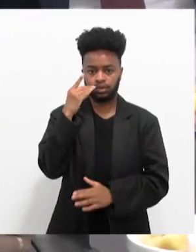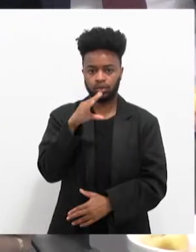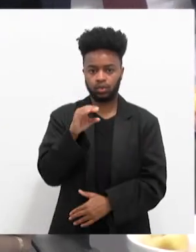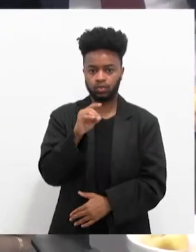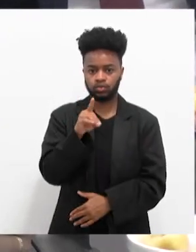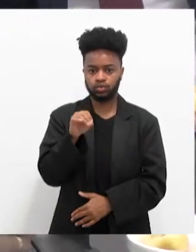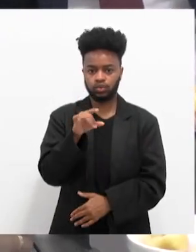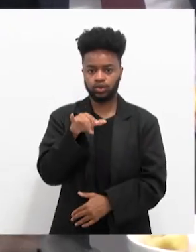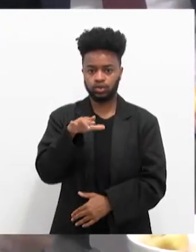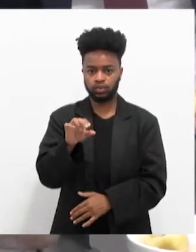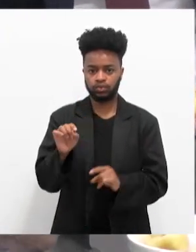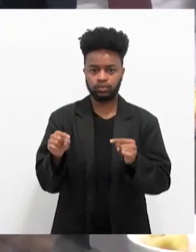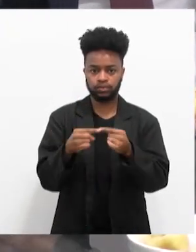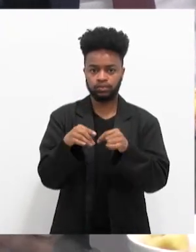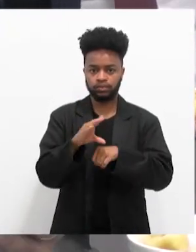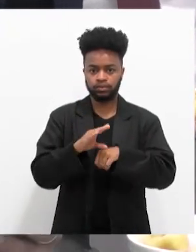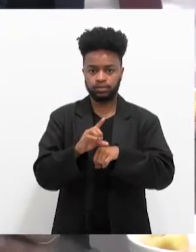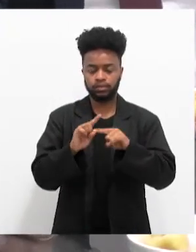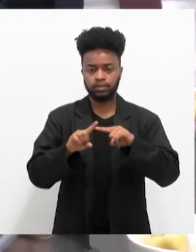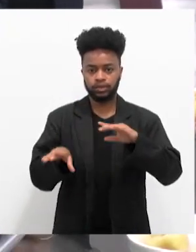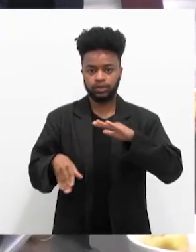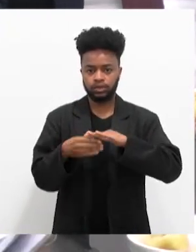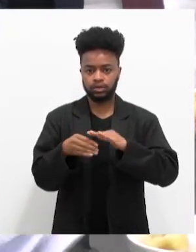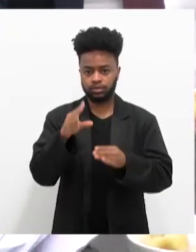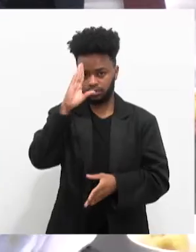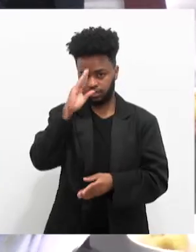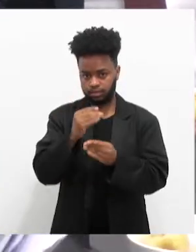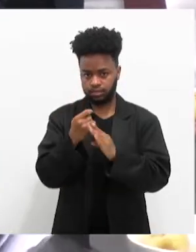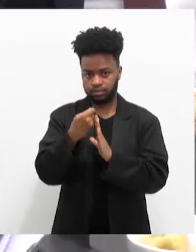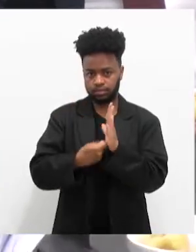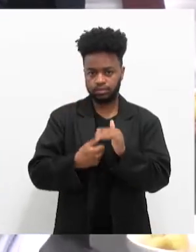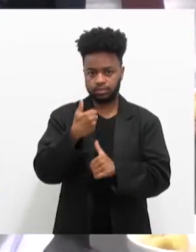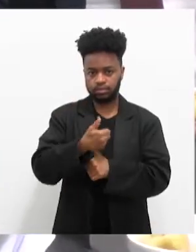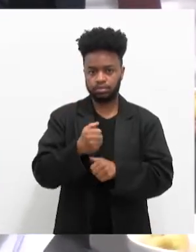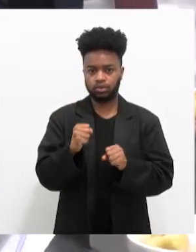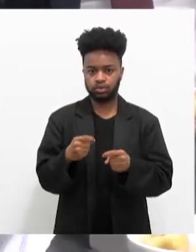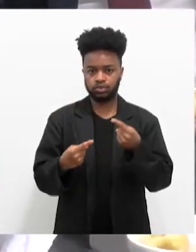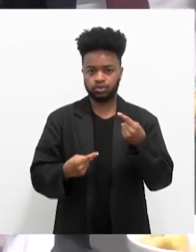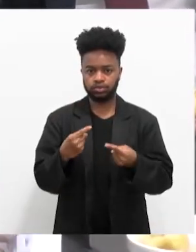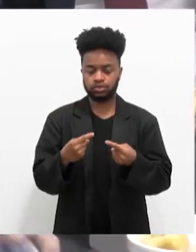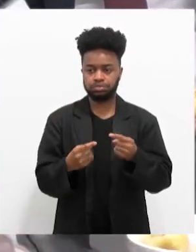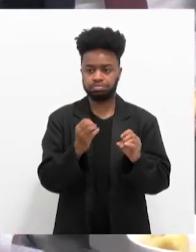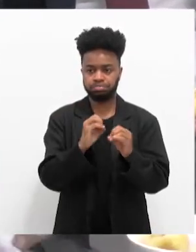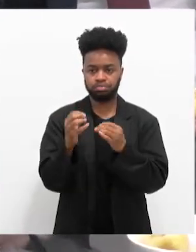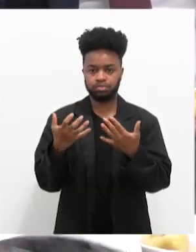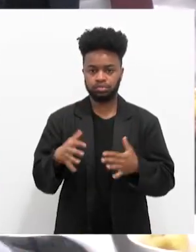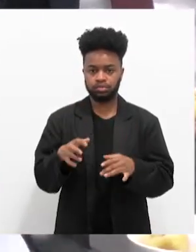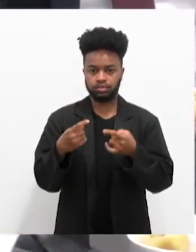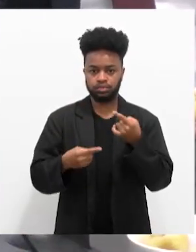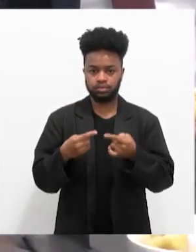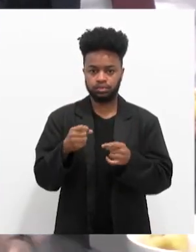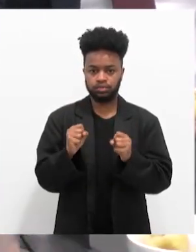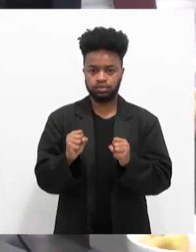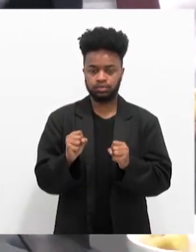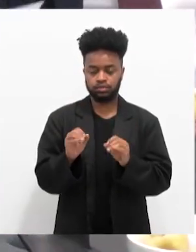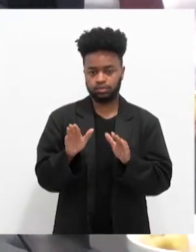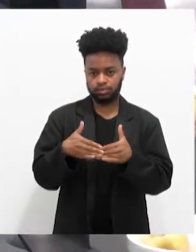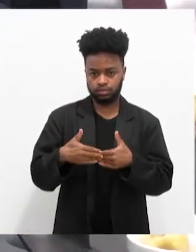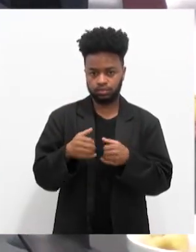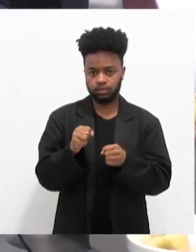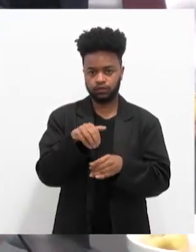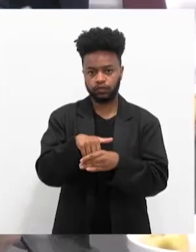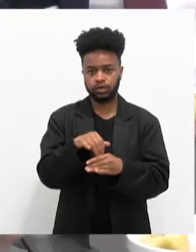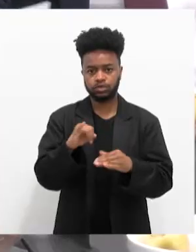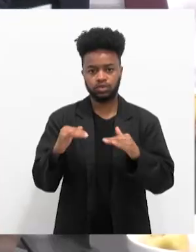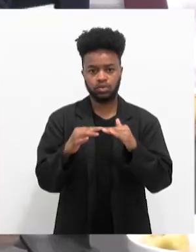pela constitucionalidade com emendas, concluindo por substitutivo. Em discussão. Não havendo quem queira discutir, encerrada a discussão, em votação, os